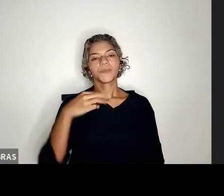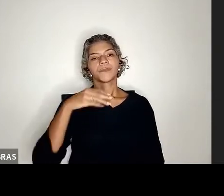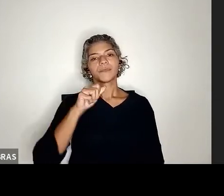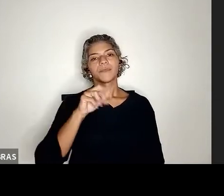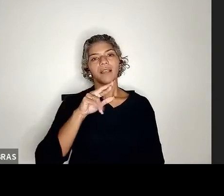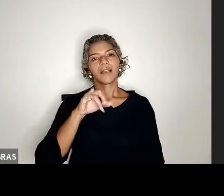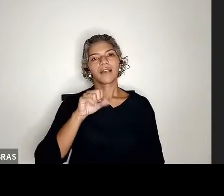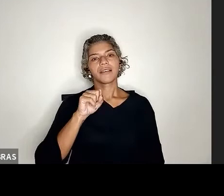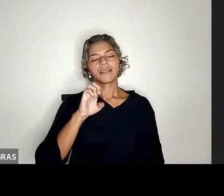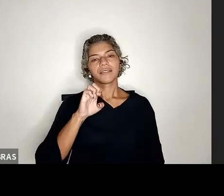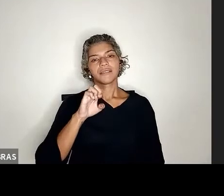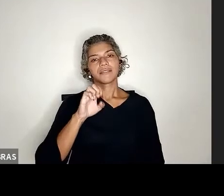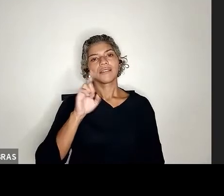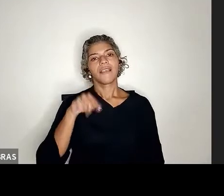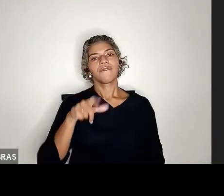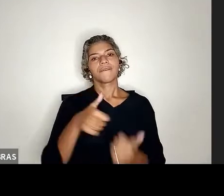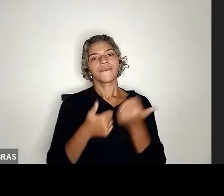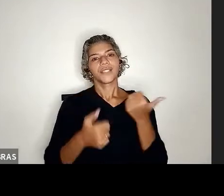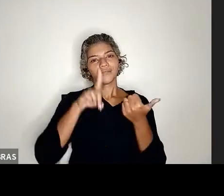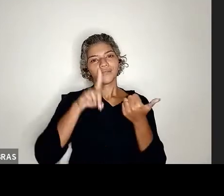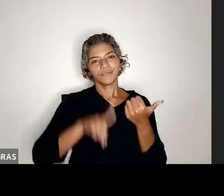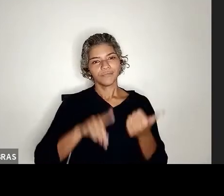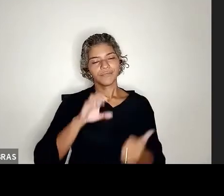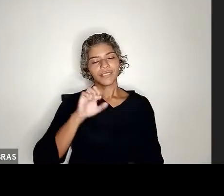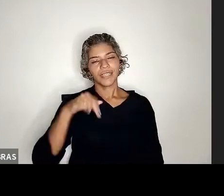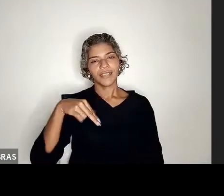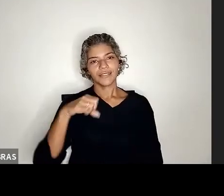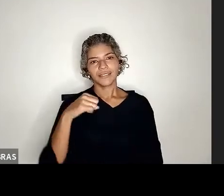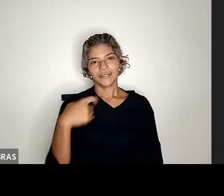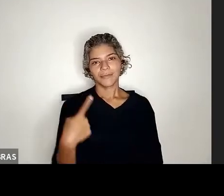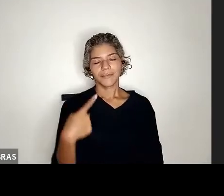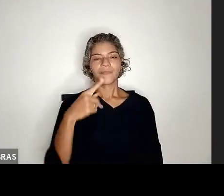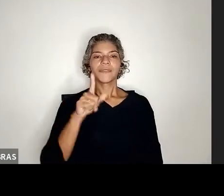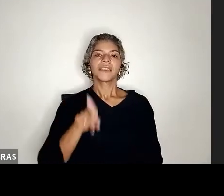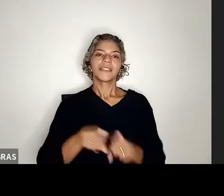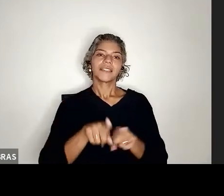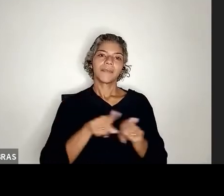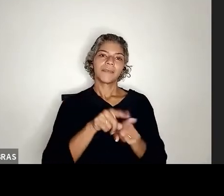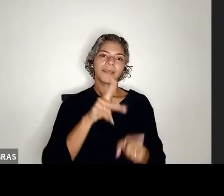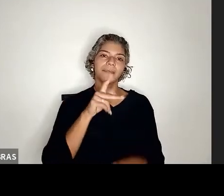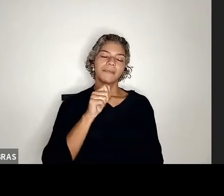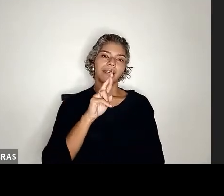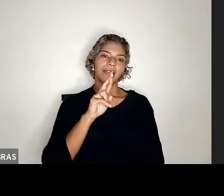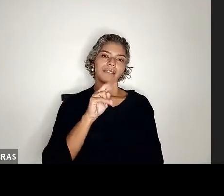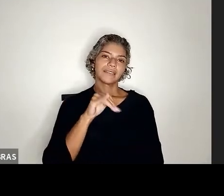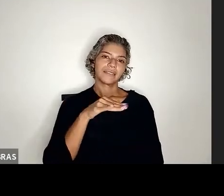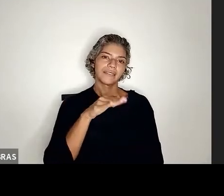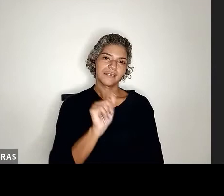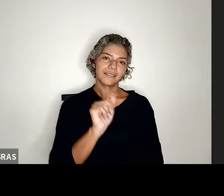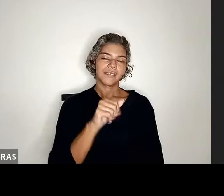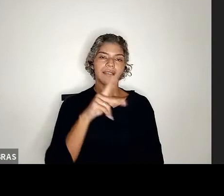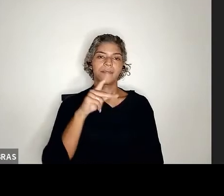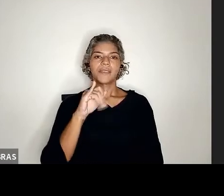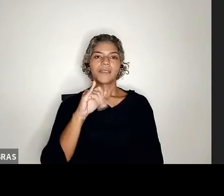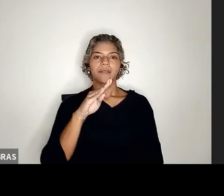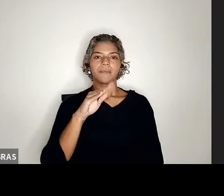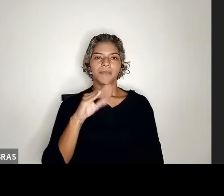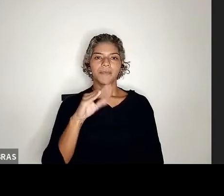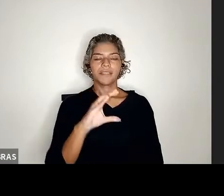da ENSP, Patrícia Constantino, coordenadora do PIBIC da ENSP, os alunos do PIBIC e do